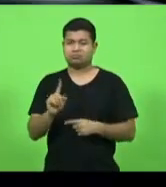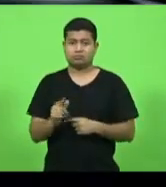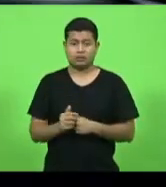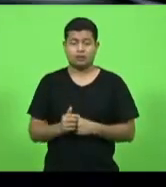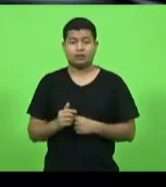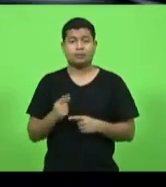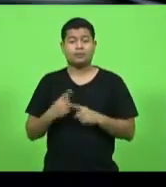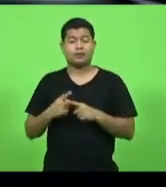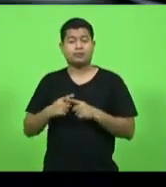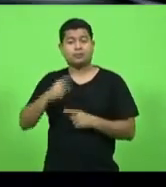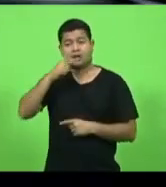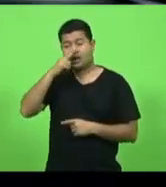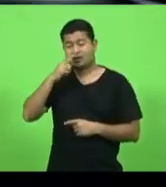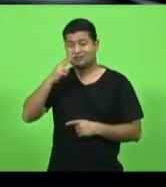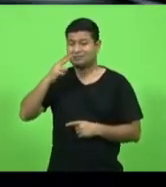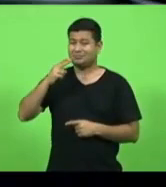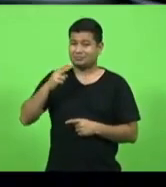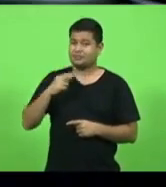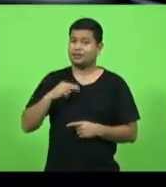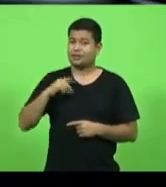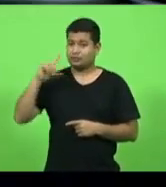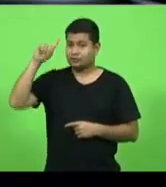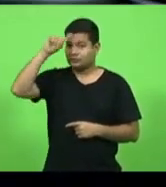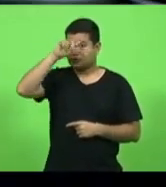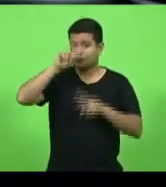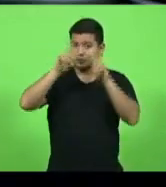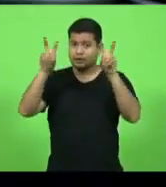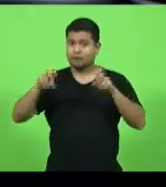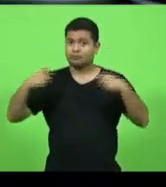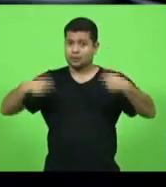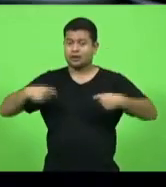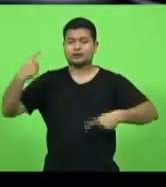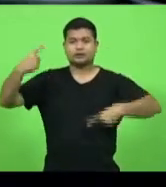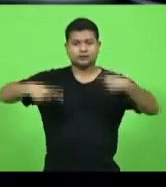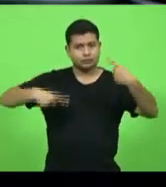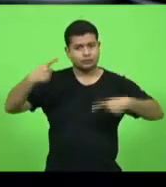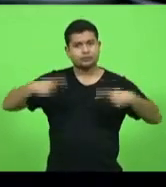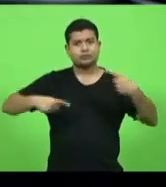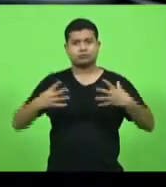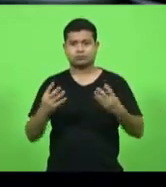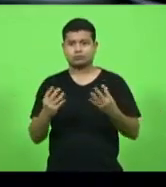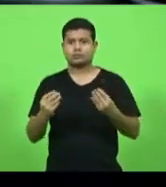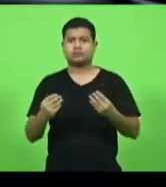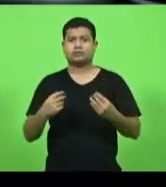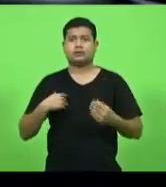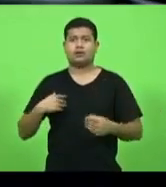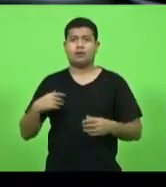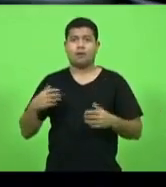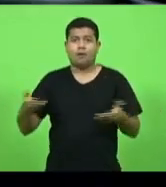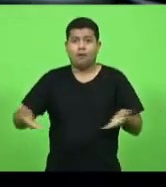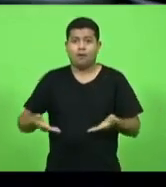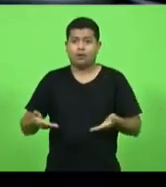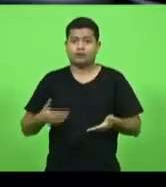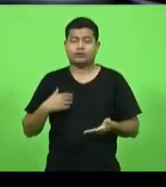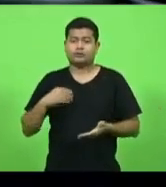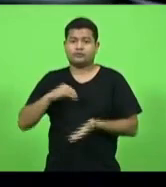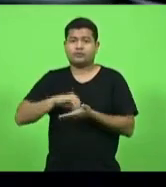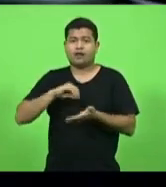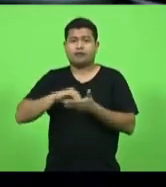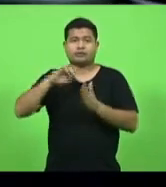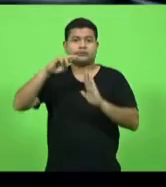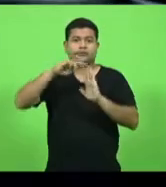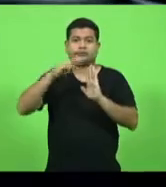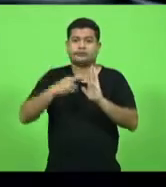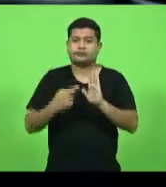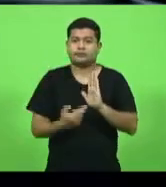um tema complexo, que necessita de muito debate, tanto é que hoje ele não tem uma regulamentação